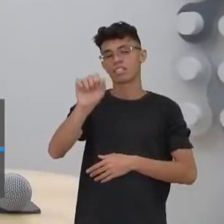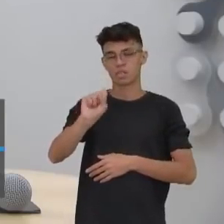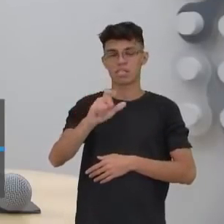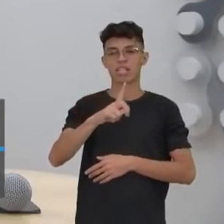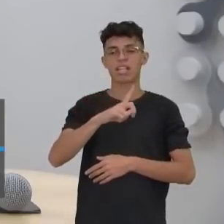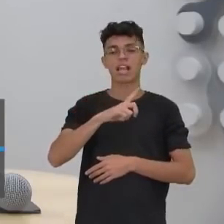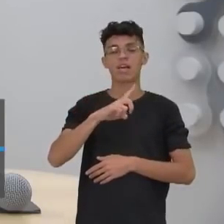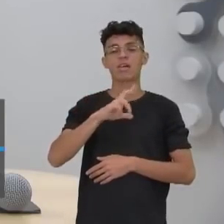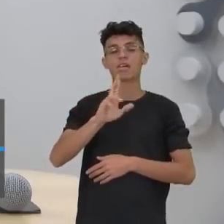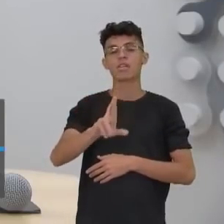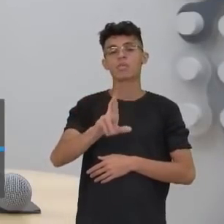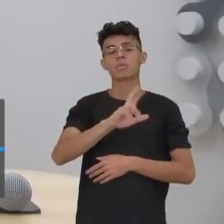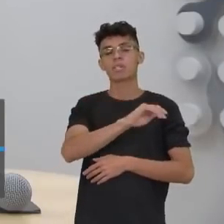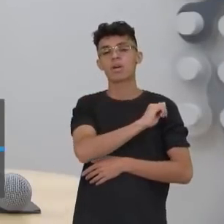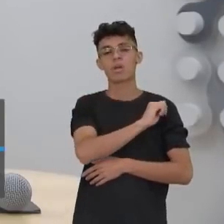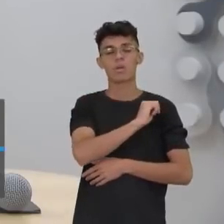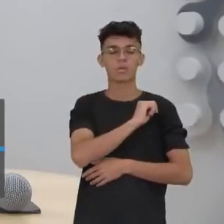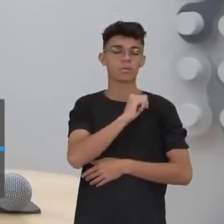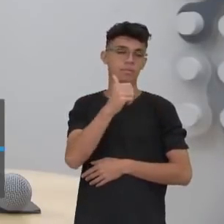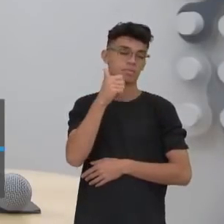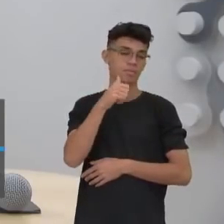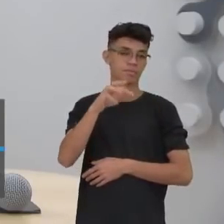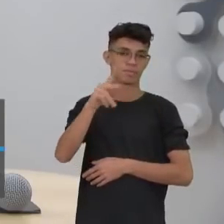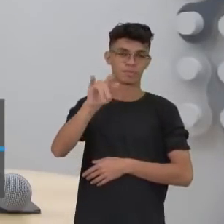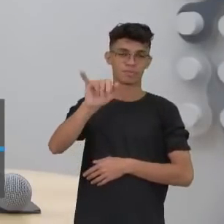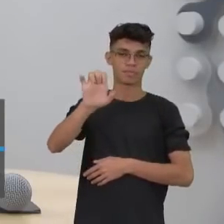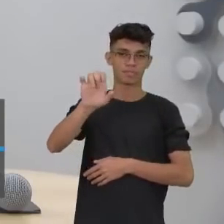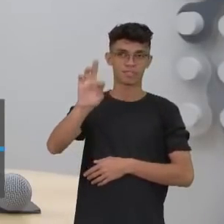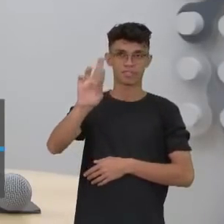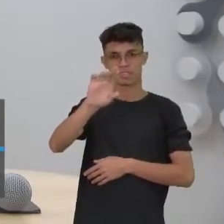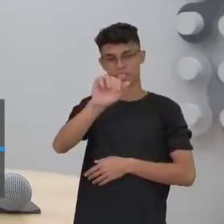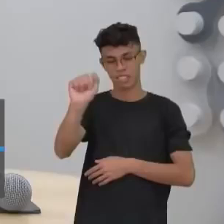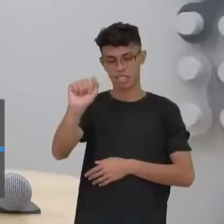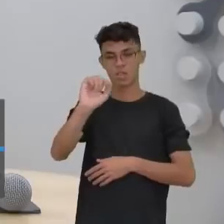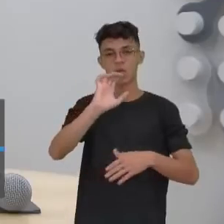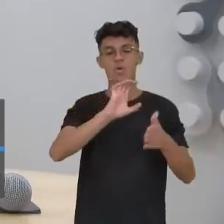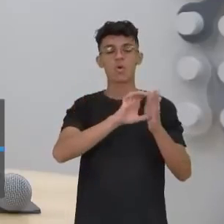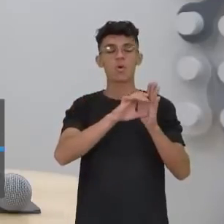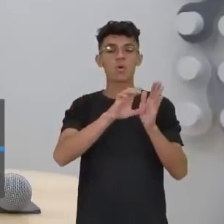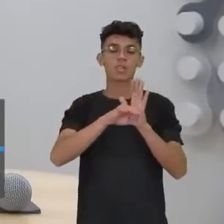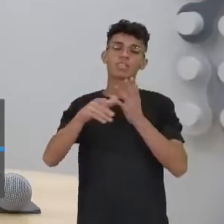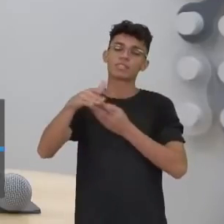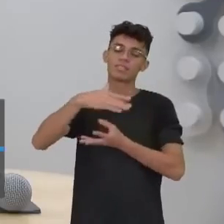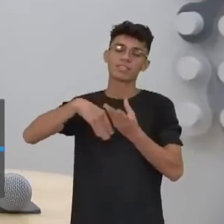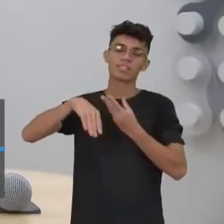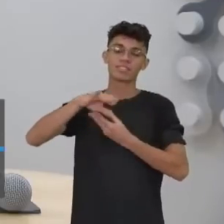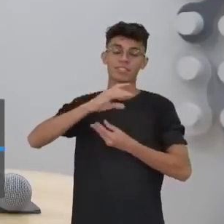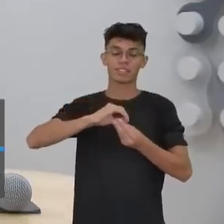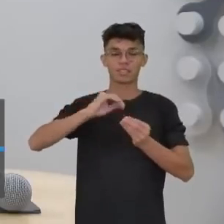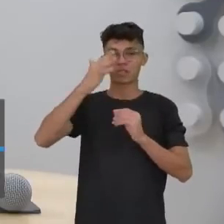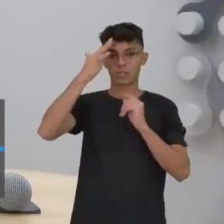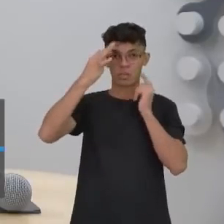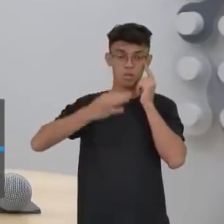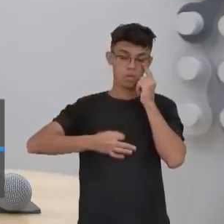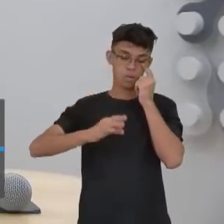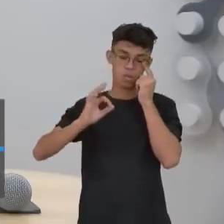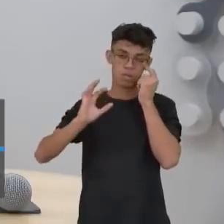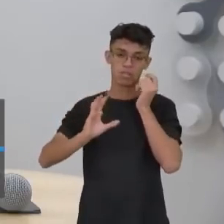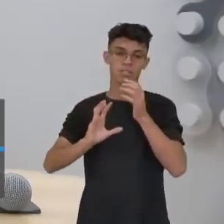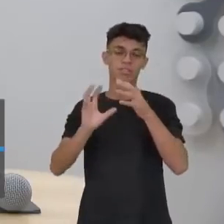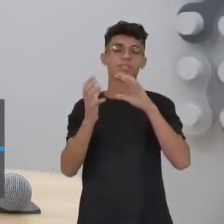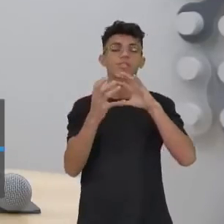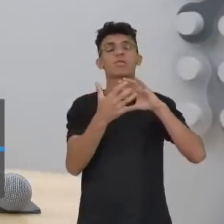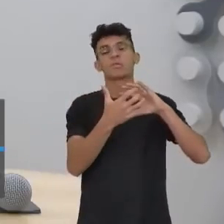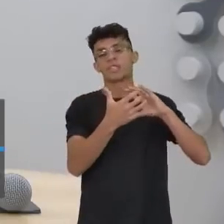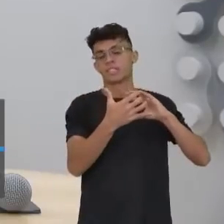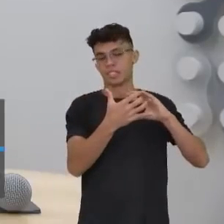a resposta da estudante Pietra, que ela disse que o conceito de revolução é entendido como uma transformação radical de